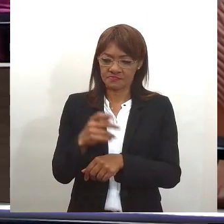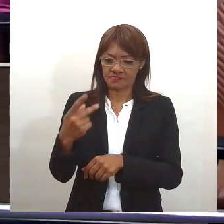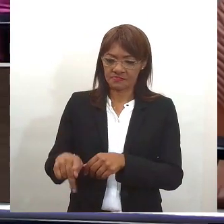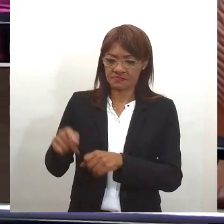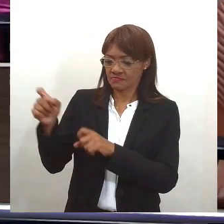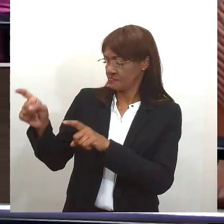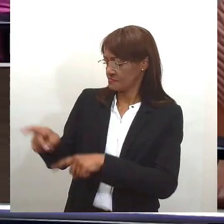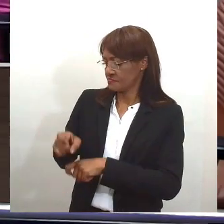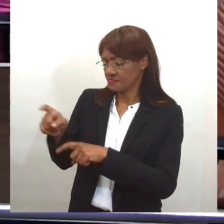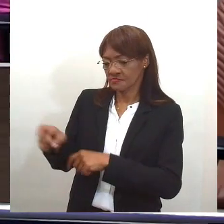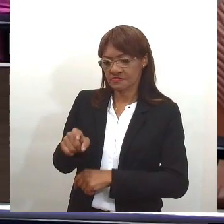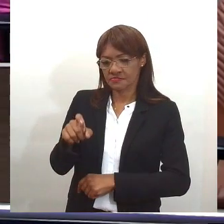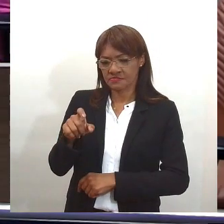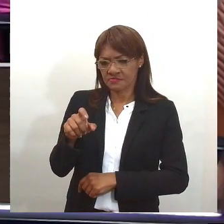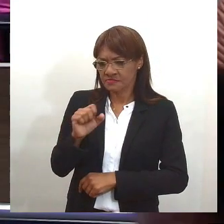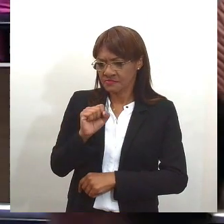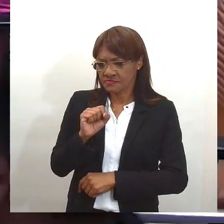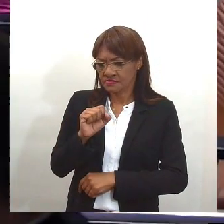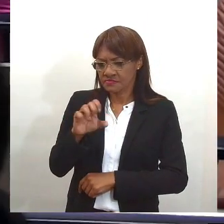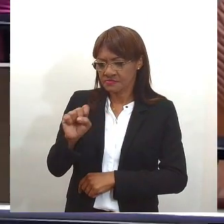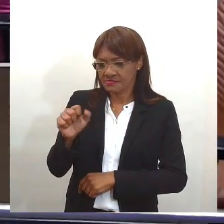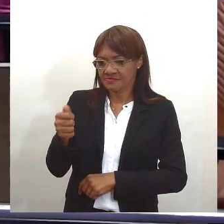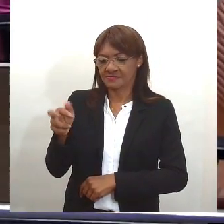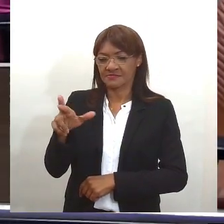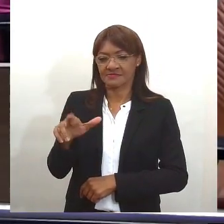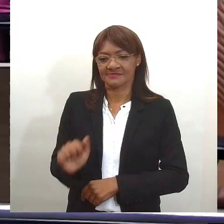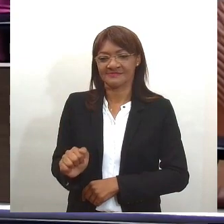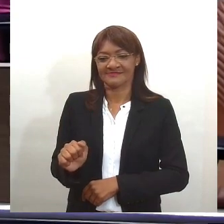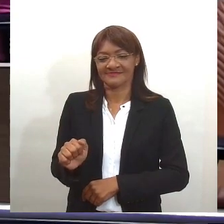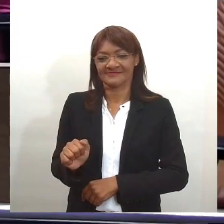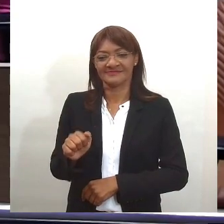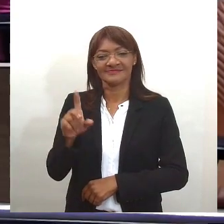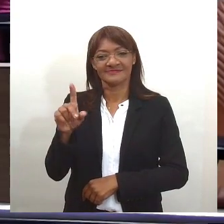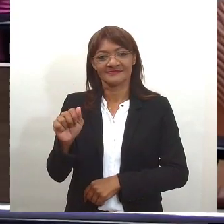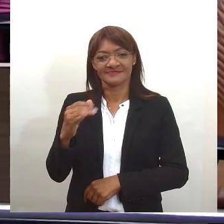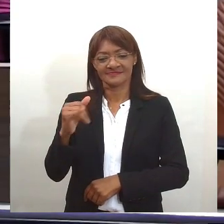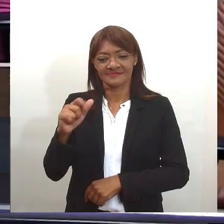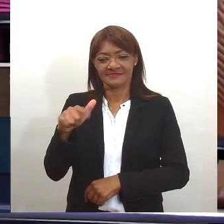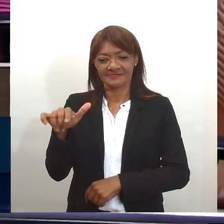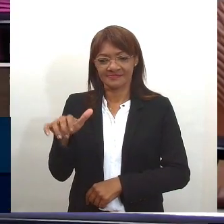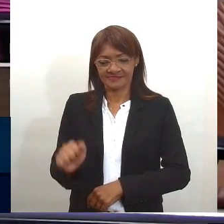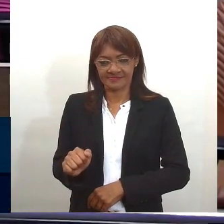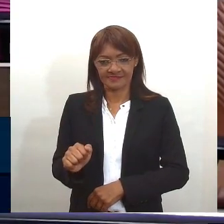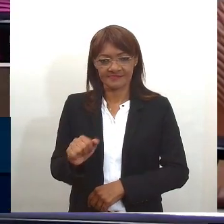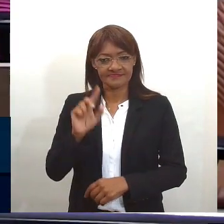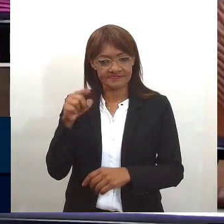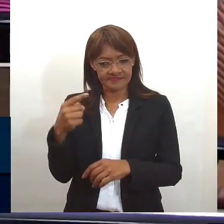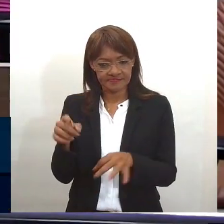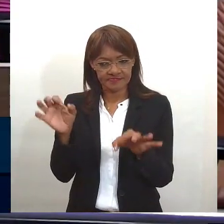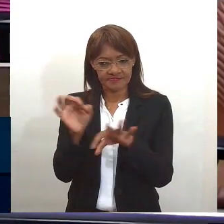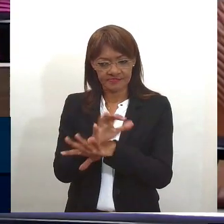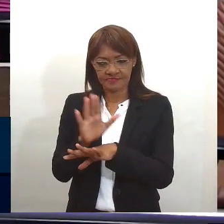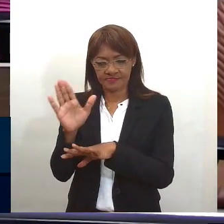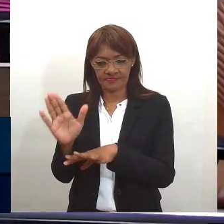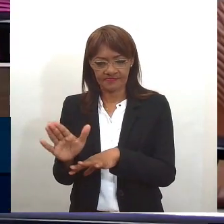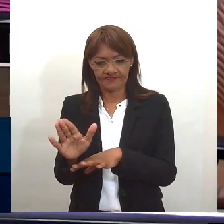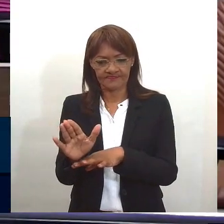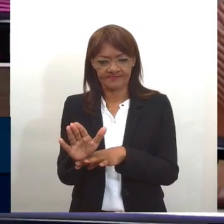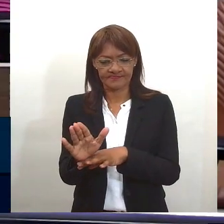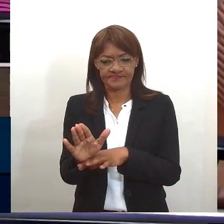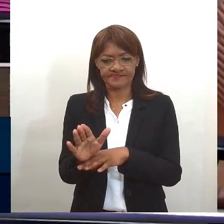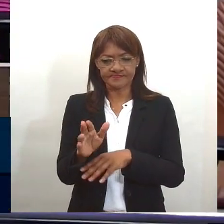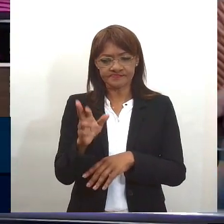Sara Tarsila Araújo Andreotti. Após a fala da secretária, as senhoras e senhores deputados que